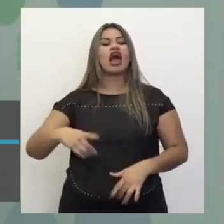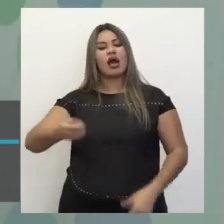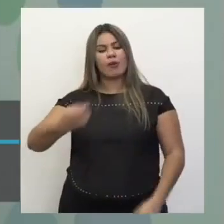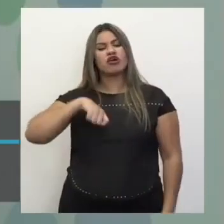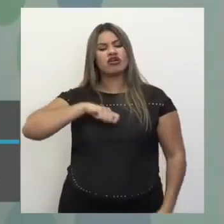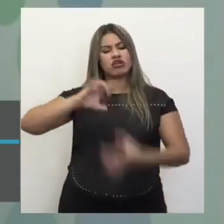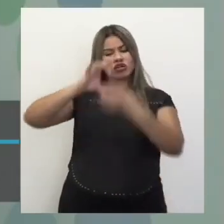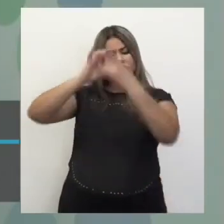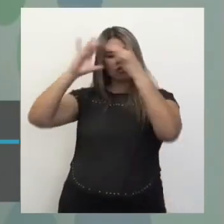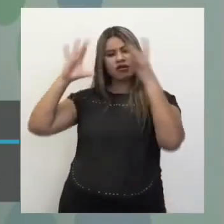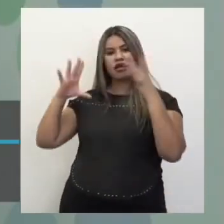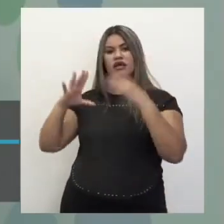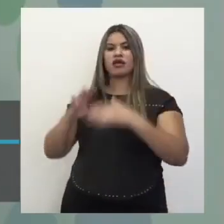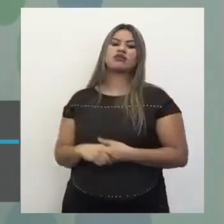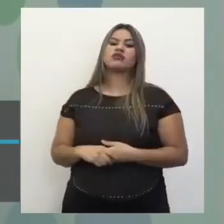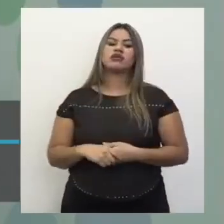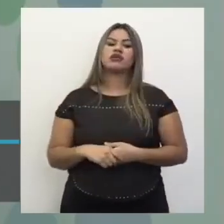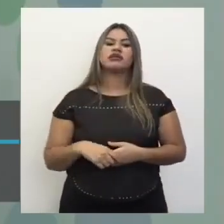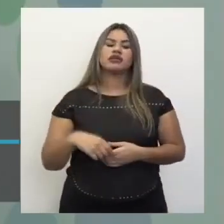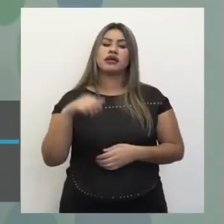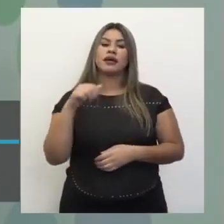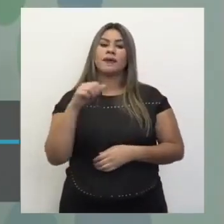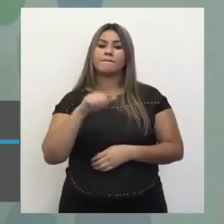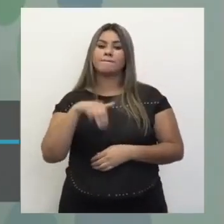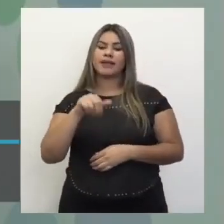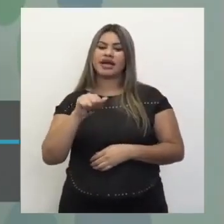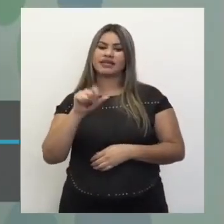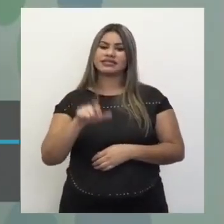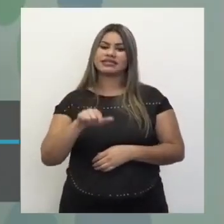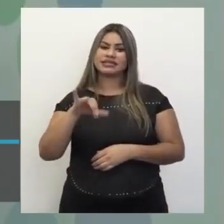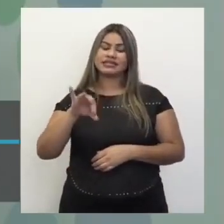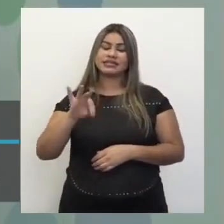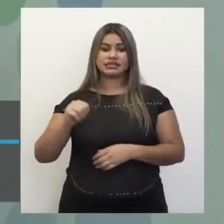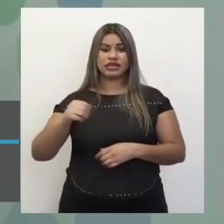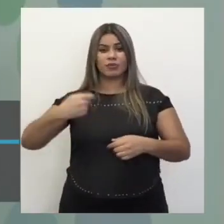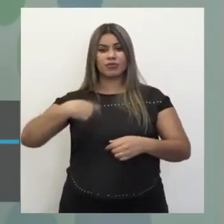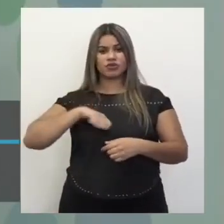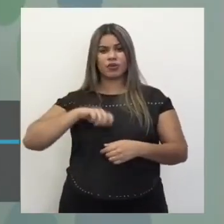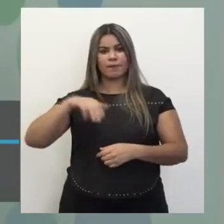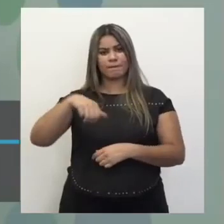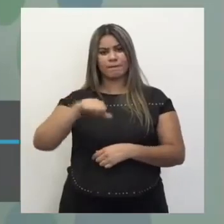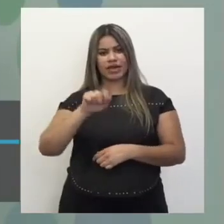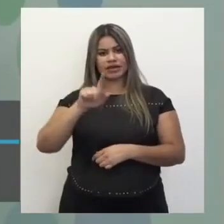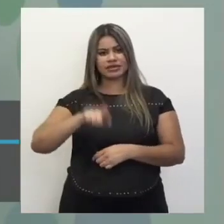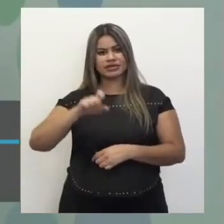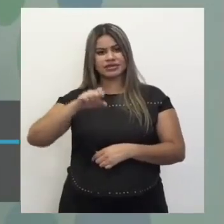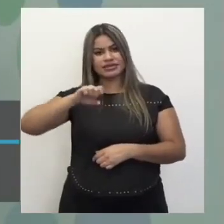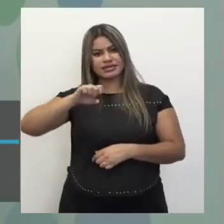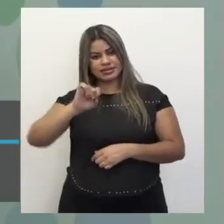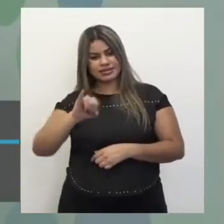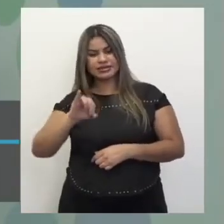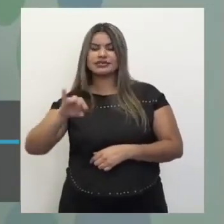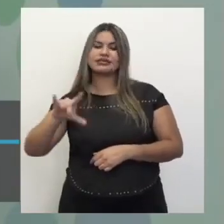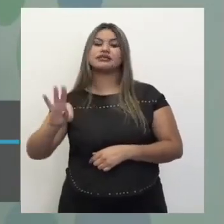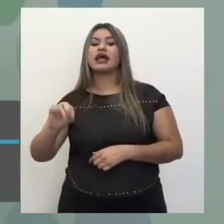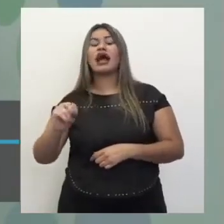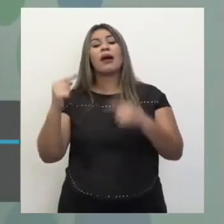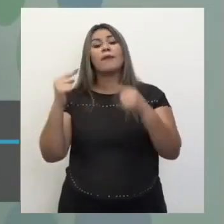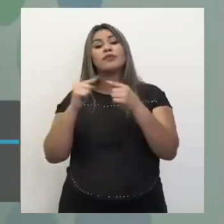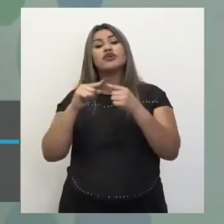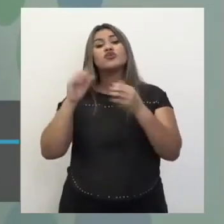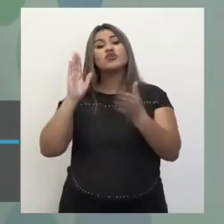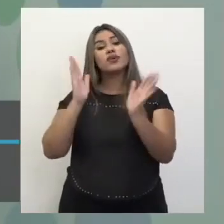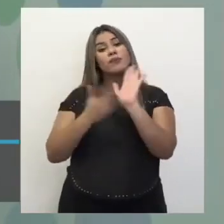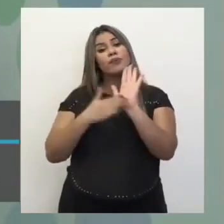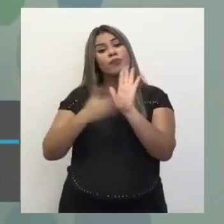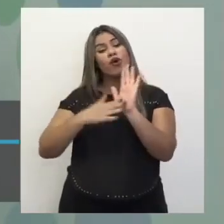eu estivesse trabalhando marxista, todo mundo ia falar que eu sou marxista. E o meu objetivo é esse mesmo, porque a minha proposta é trazer para vocês as diferentes visões, tocar